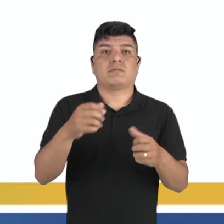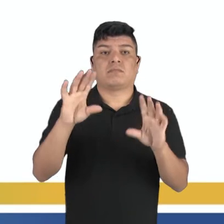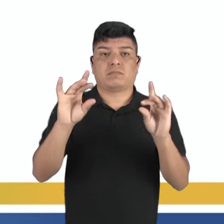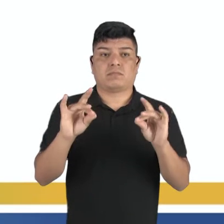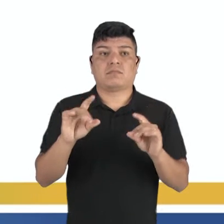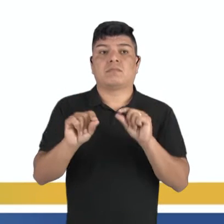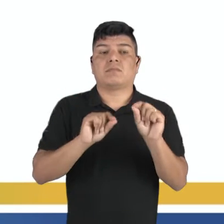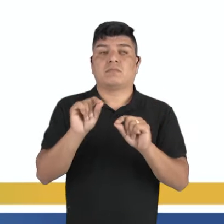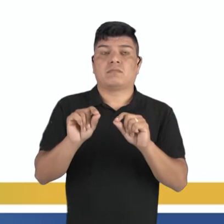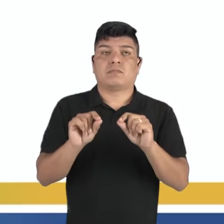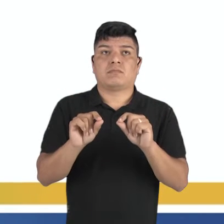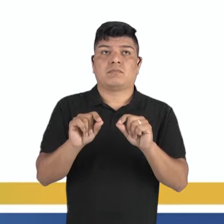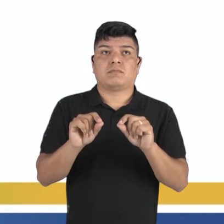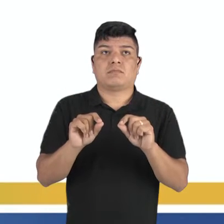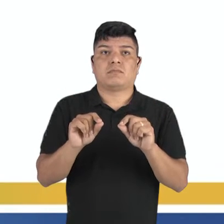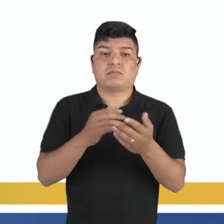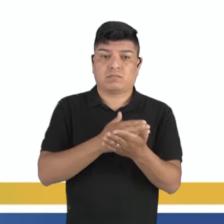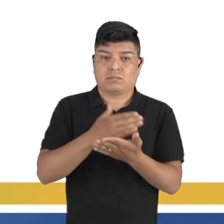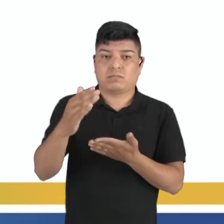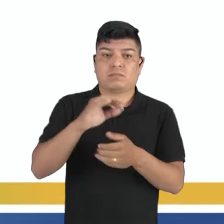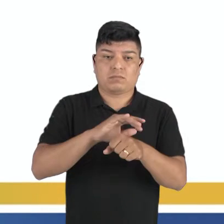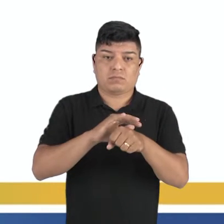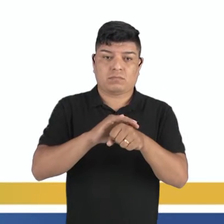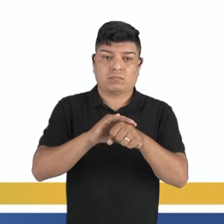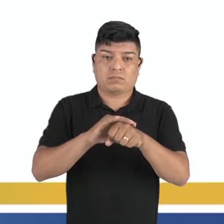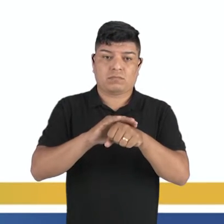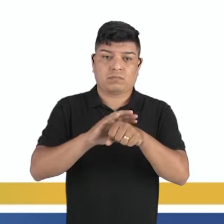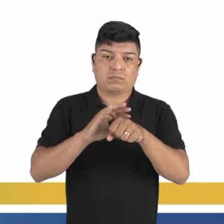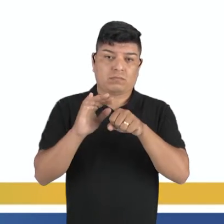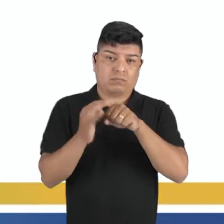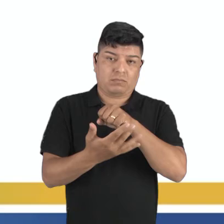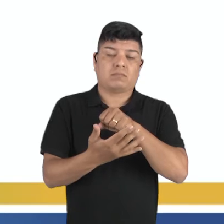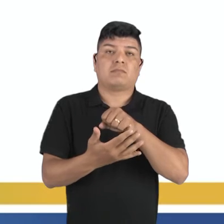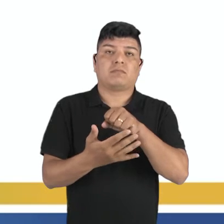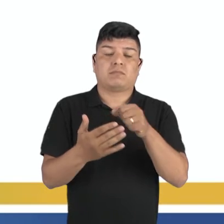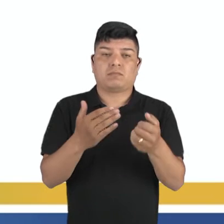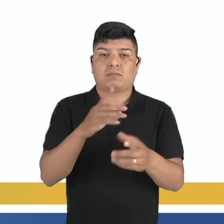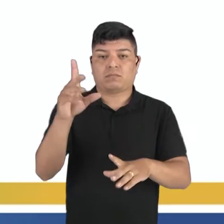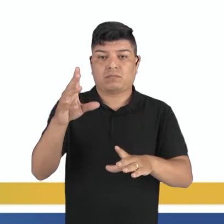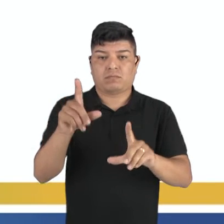dados relativos aí são ao início da pandemia, tá, gente? No Acre.